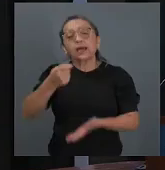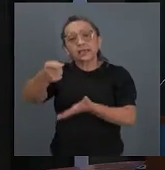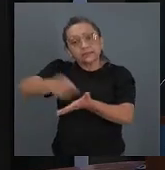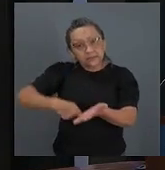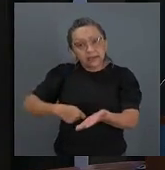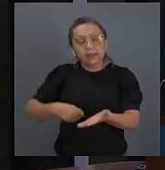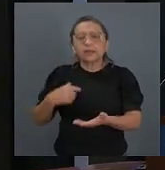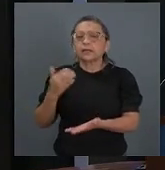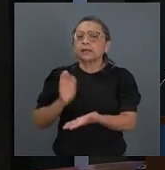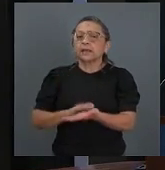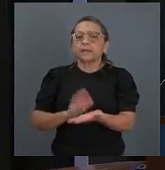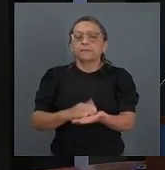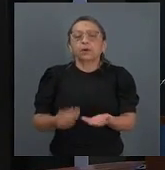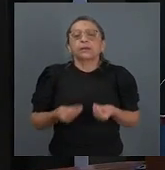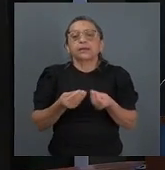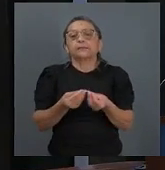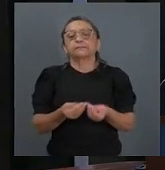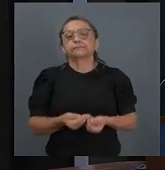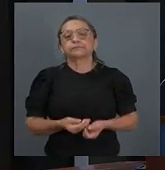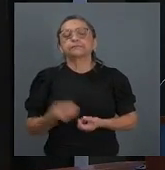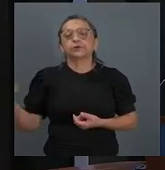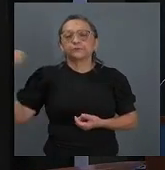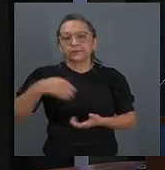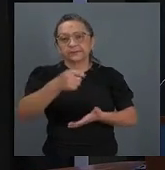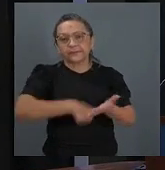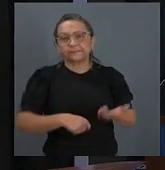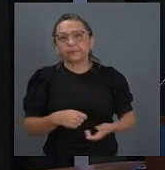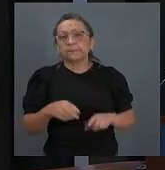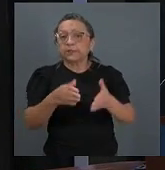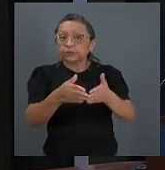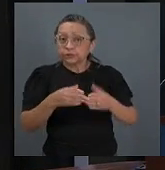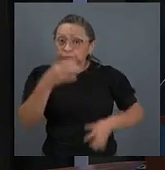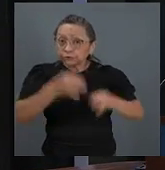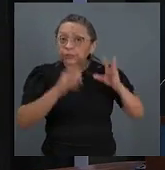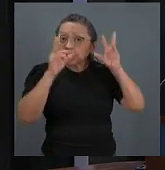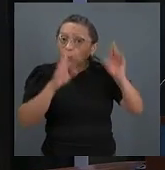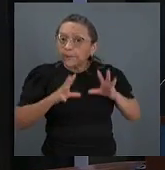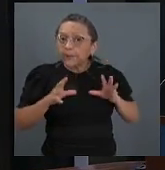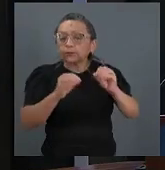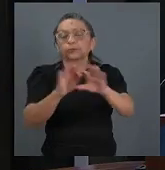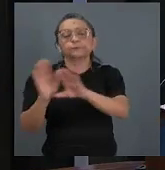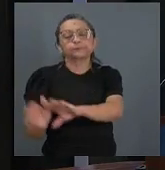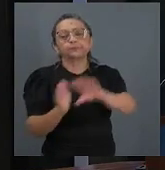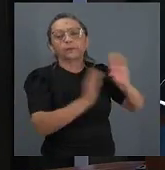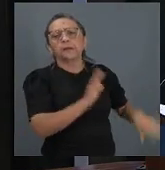requerimento, estará aqui conosco no plenário, buscando que a justiça seja para todos. Mas, senhor